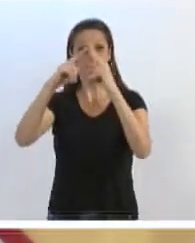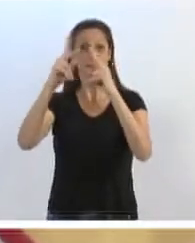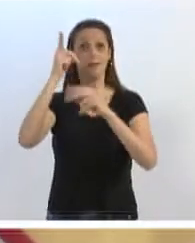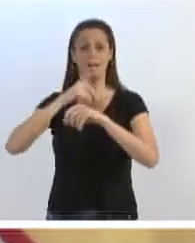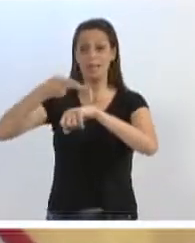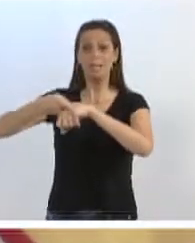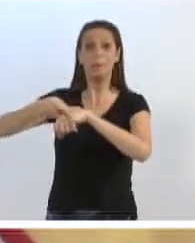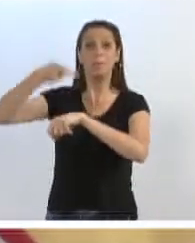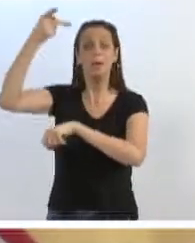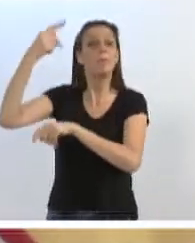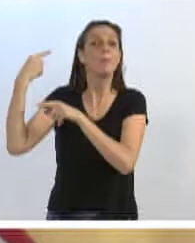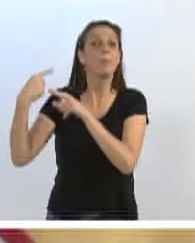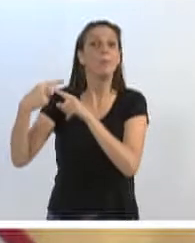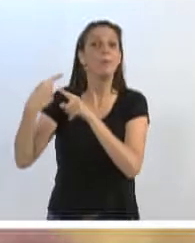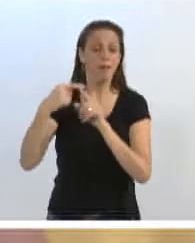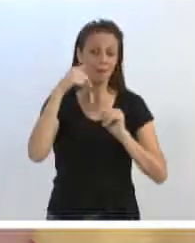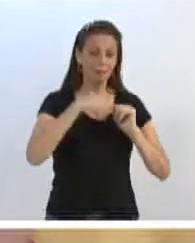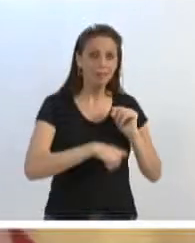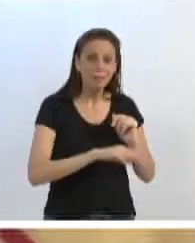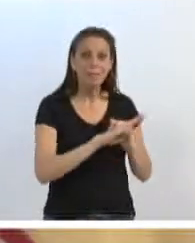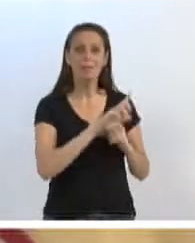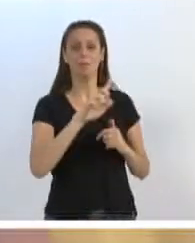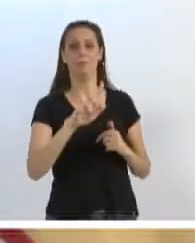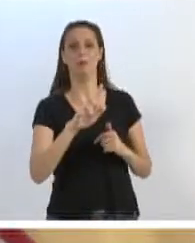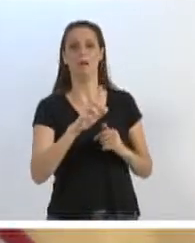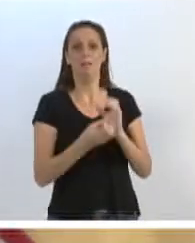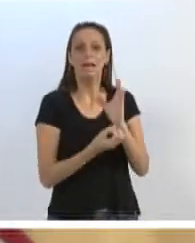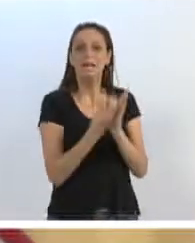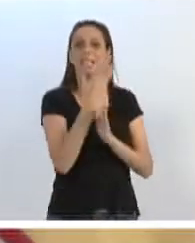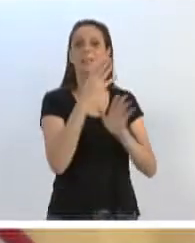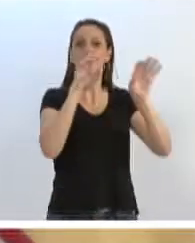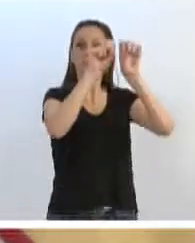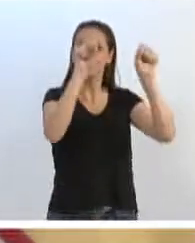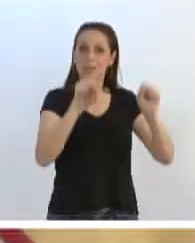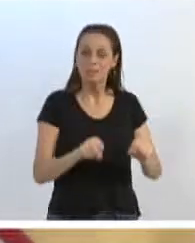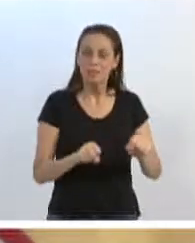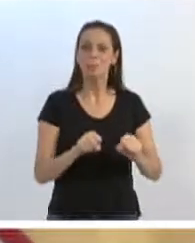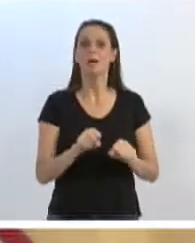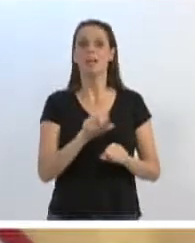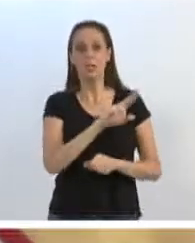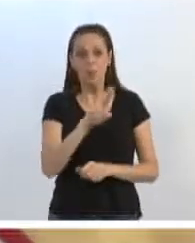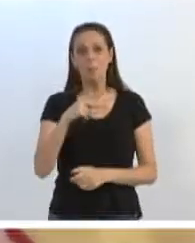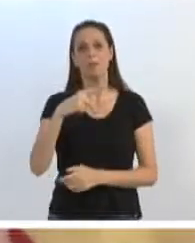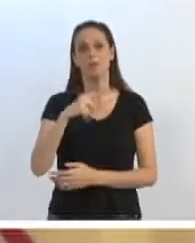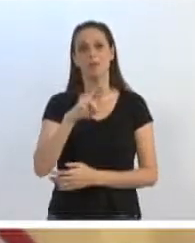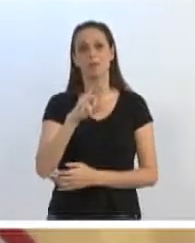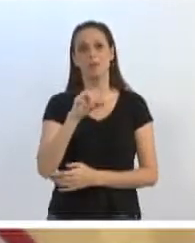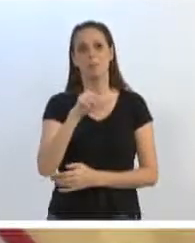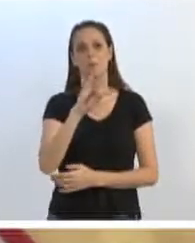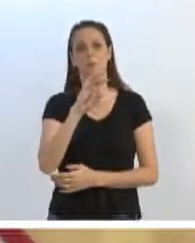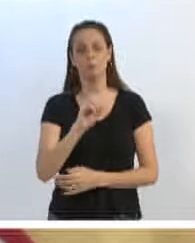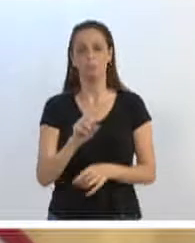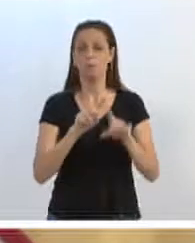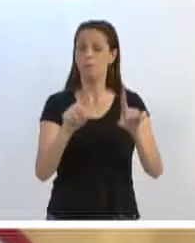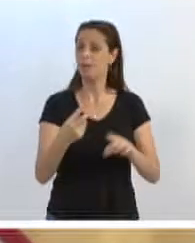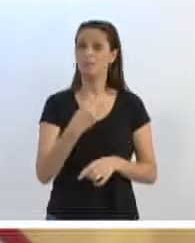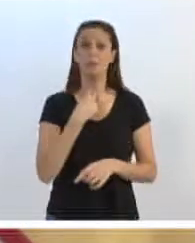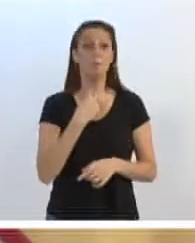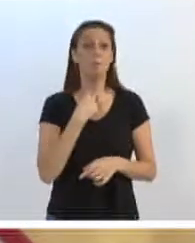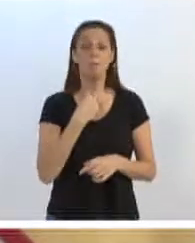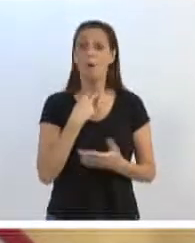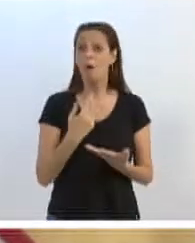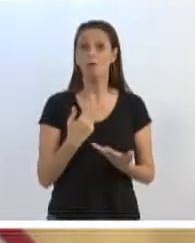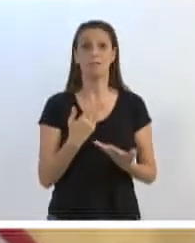pronto né concedeu ao município de blumenau e nós não podemos deixar essa ferramenta é ter a